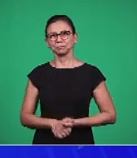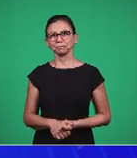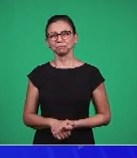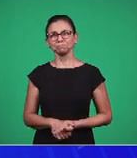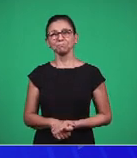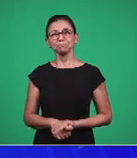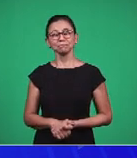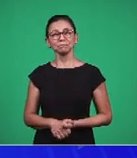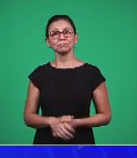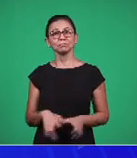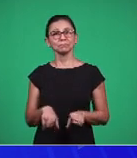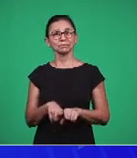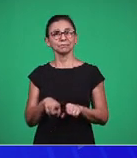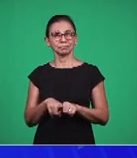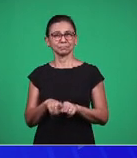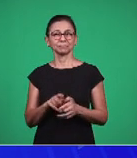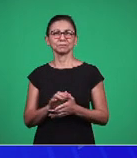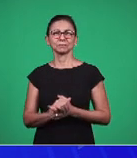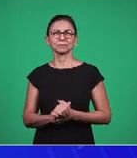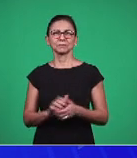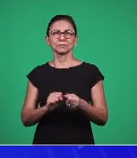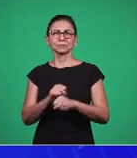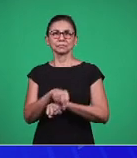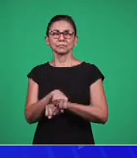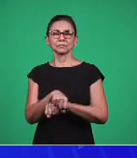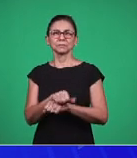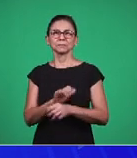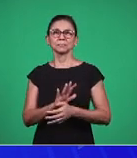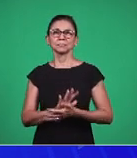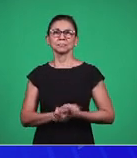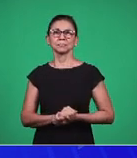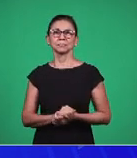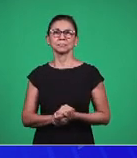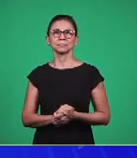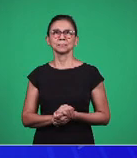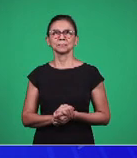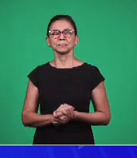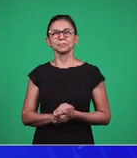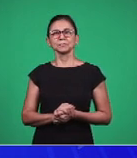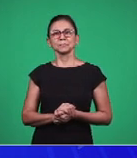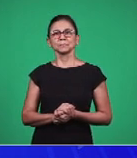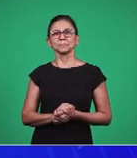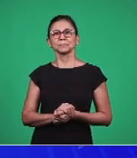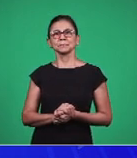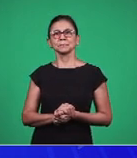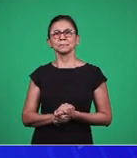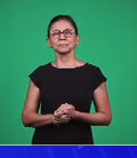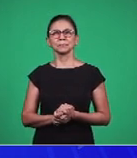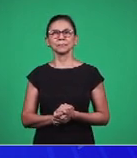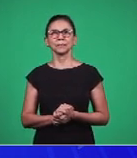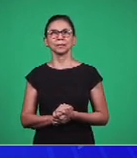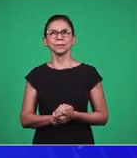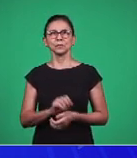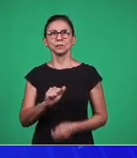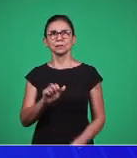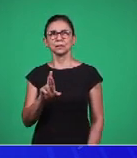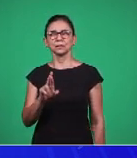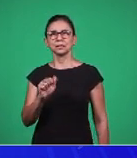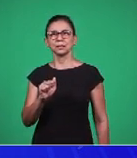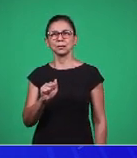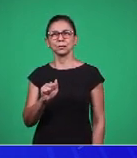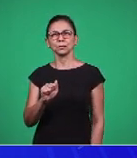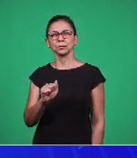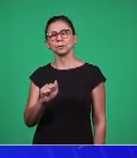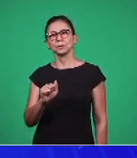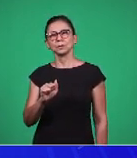Foi realizado um seminário no Manaim de Aracaju, com a participação de pastores do presbitério. Também a participação dos pastores